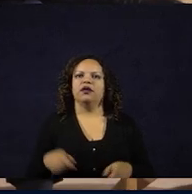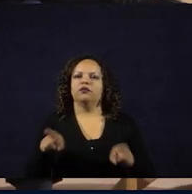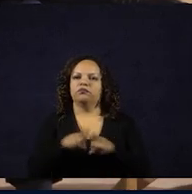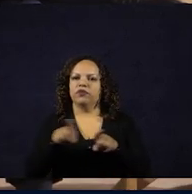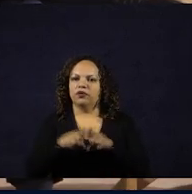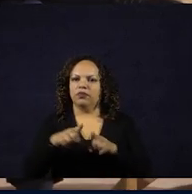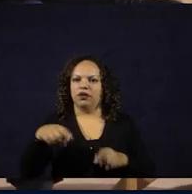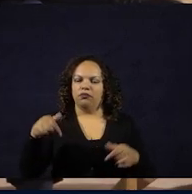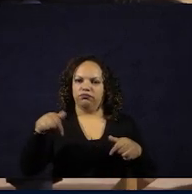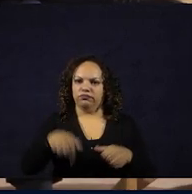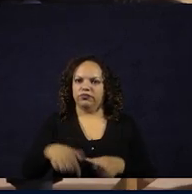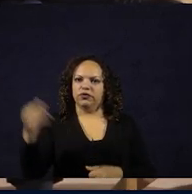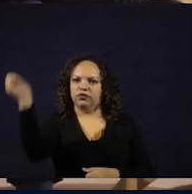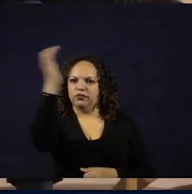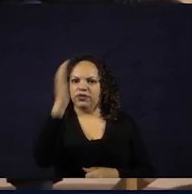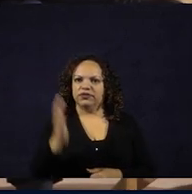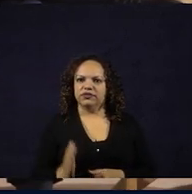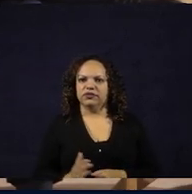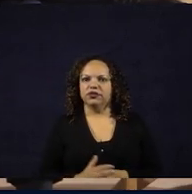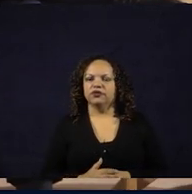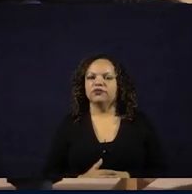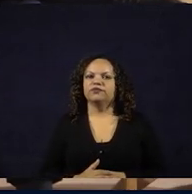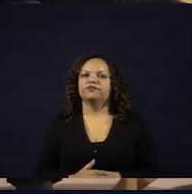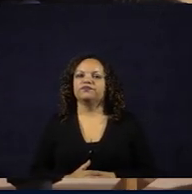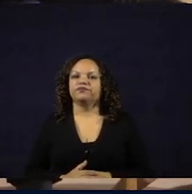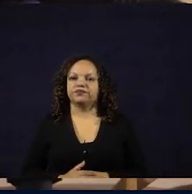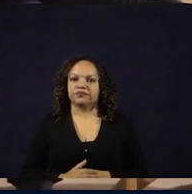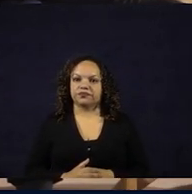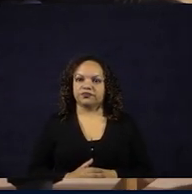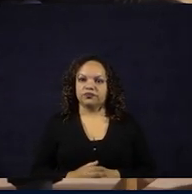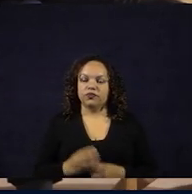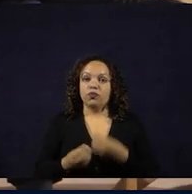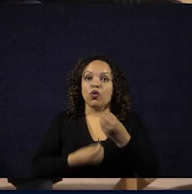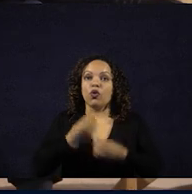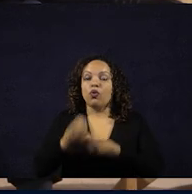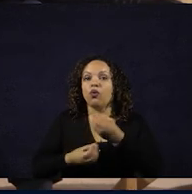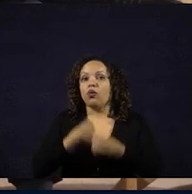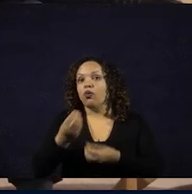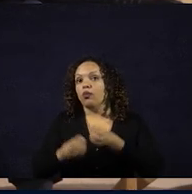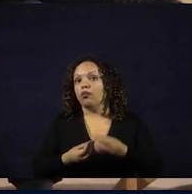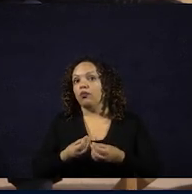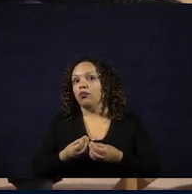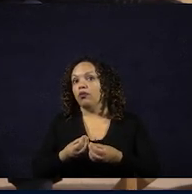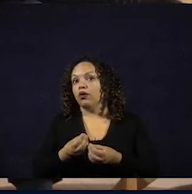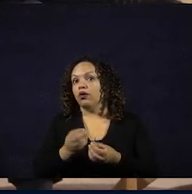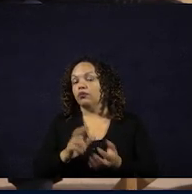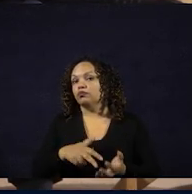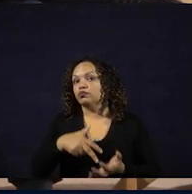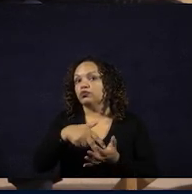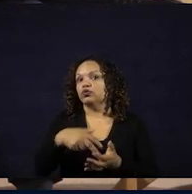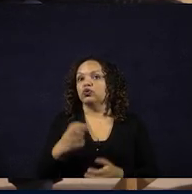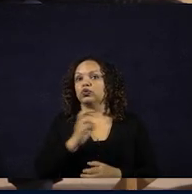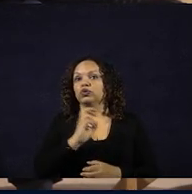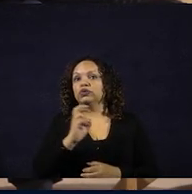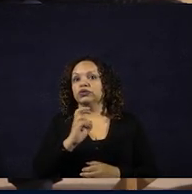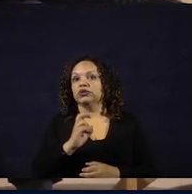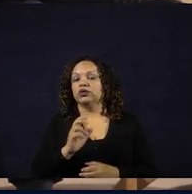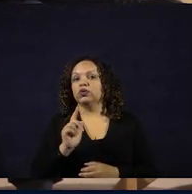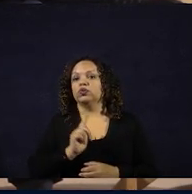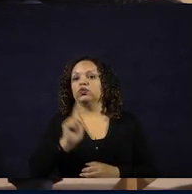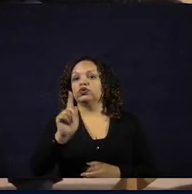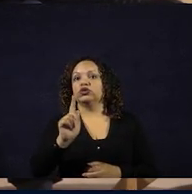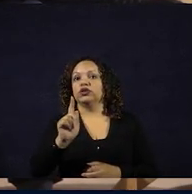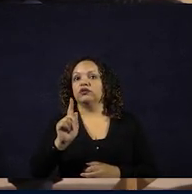passando por essa cadeia né que passa pelo país inteiro Como que você vê que a implementação do 5g vai vai reduzir